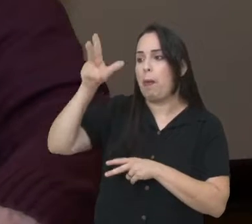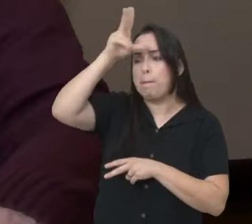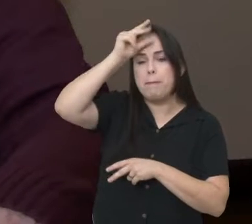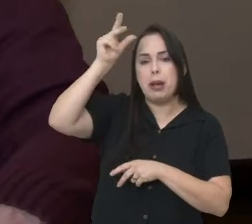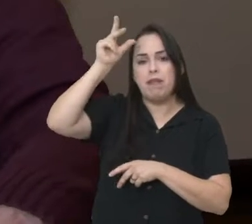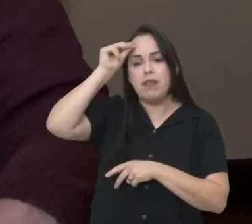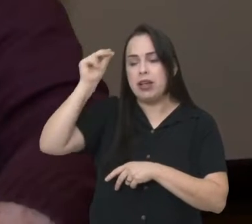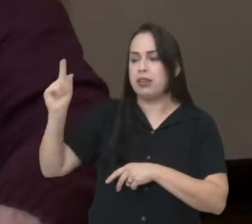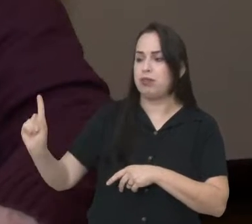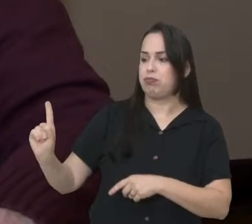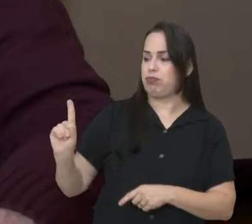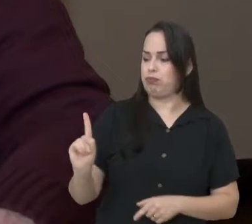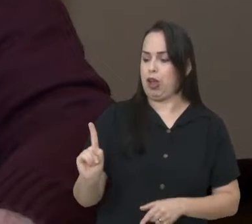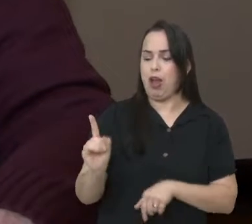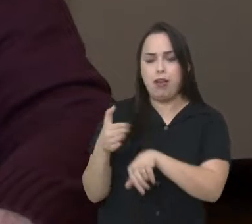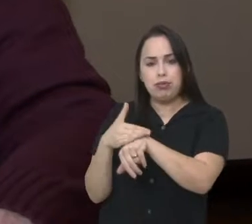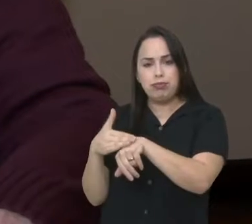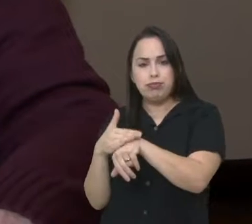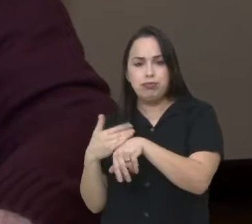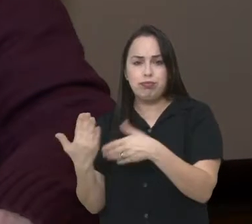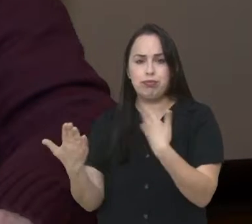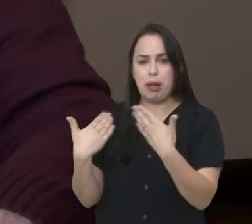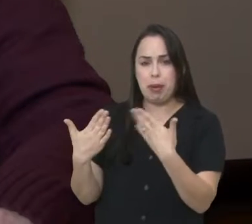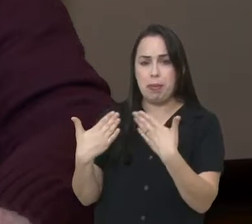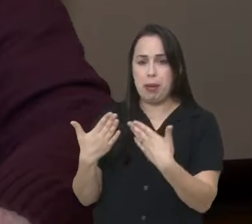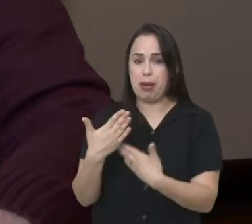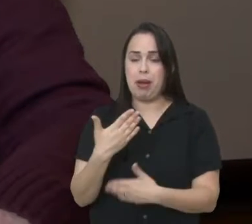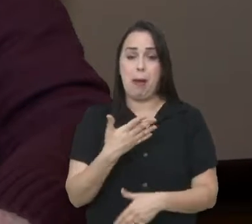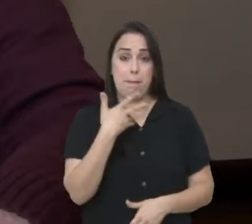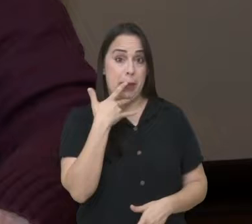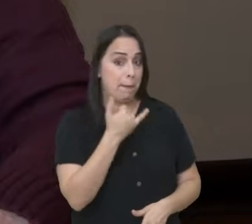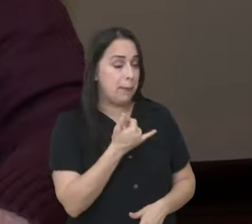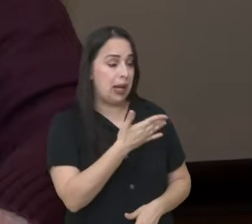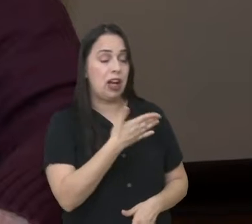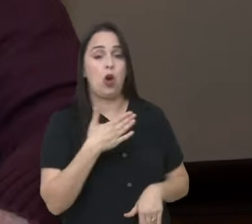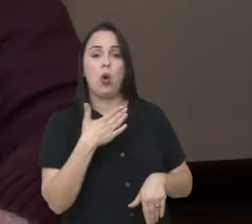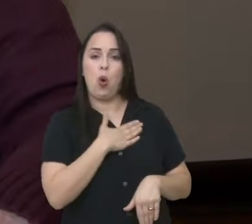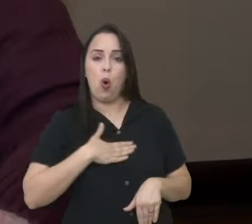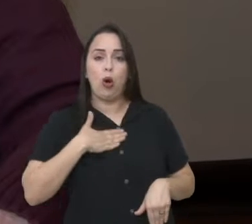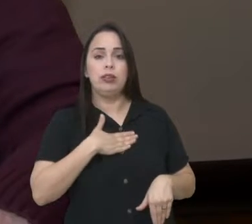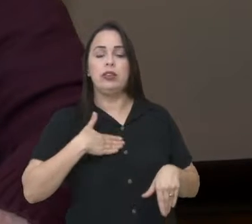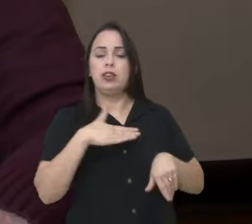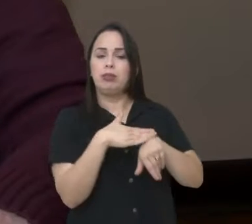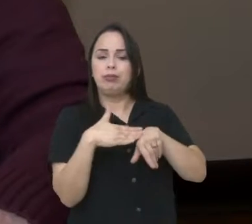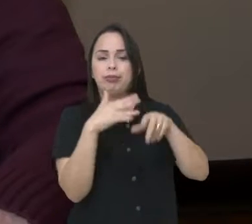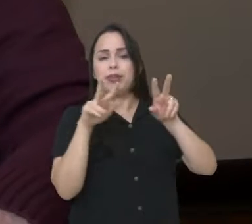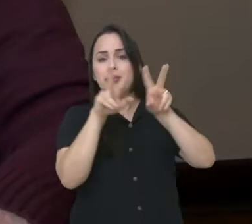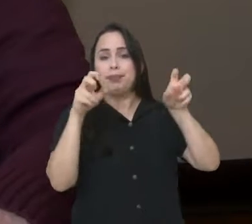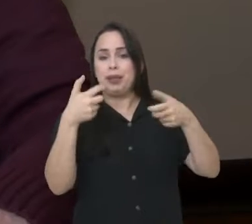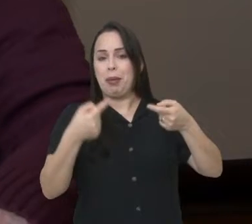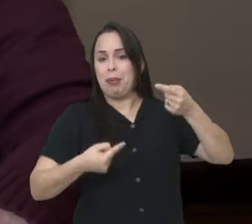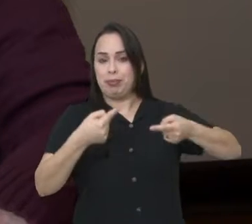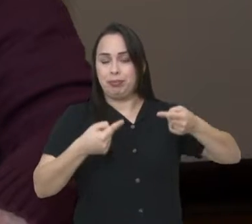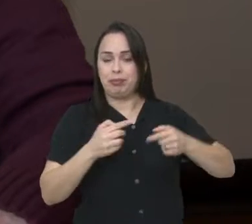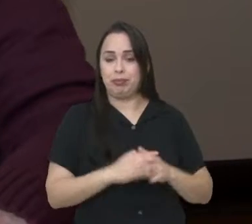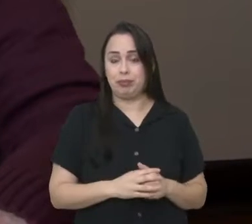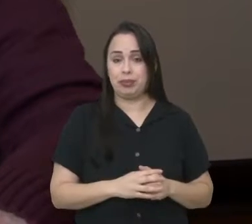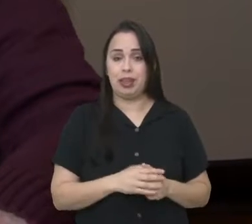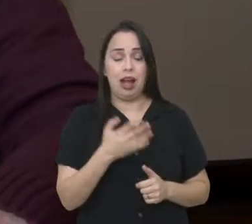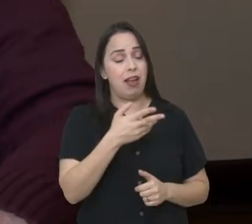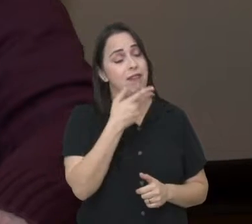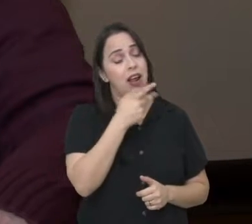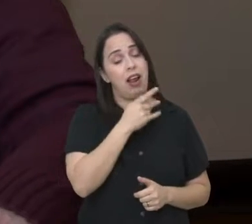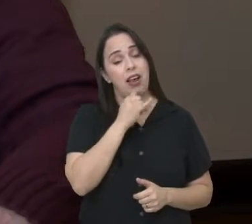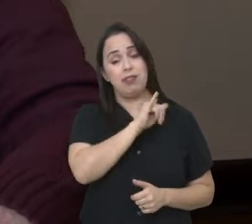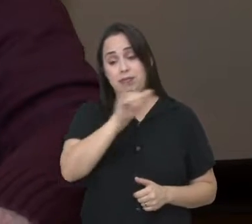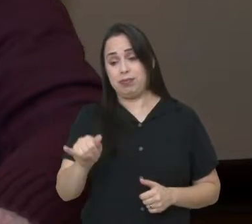outra conversar com meu pai, que gostava, que meu pai era político, gostava de discutir. Um dia ele pegou e falou para o prefeito,